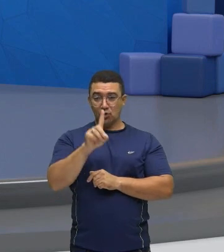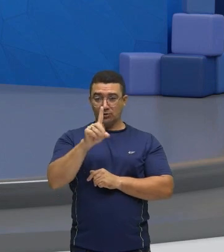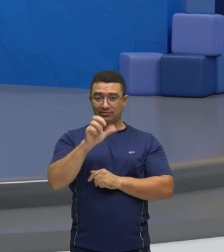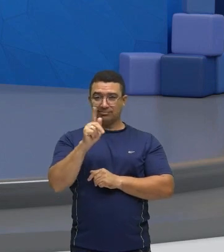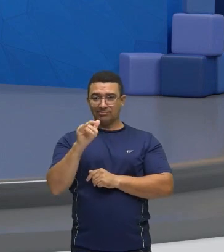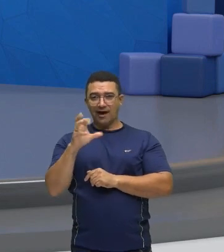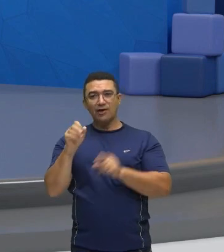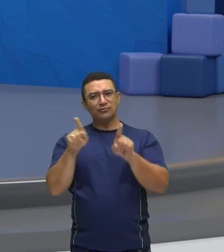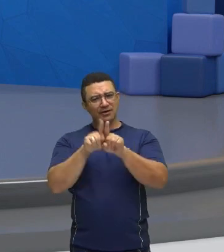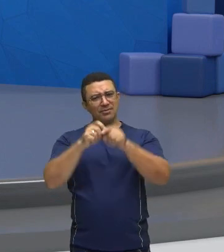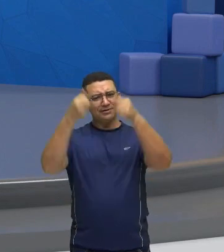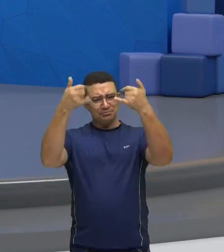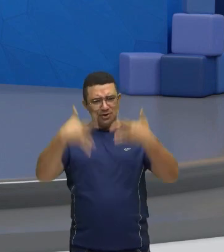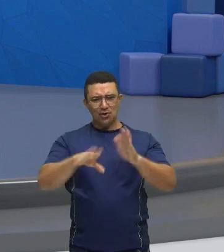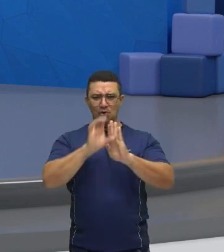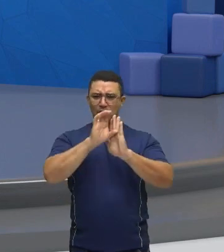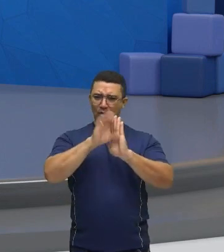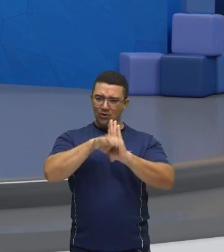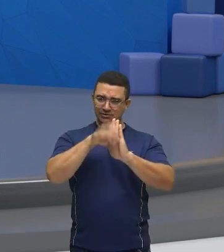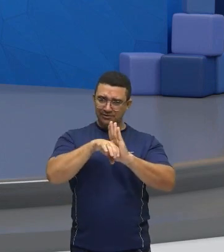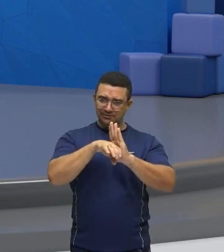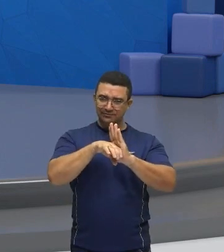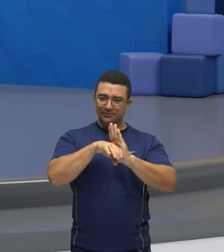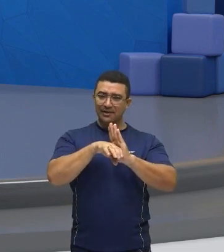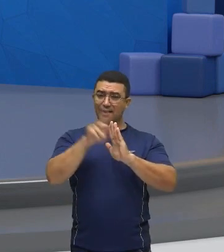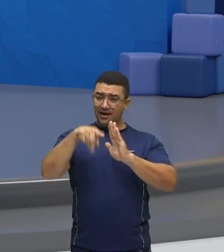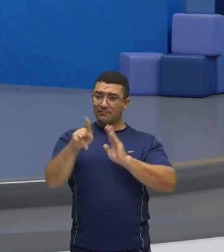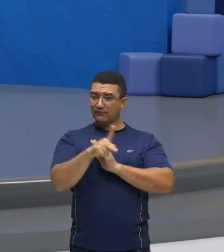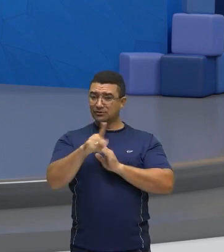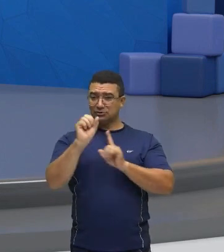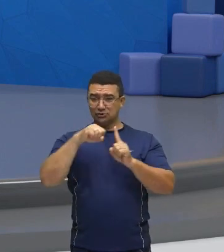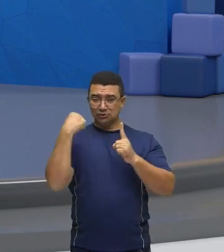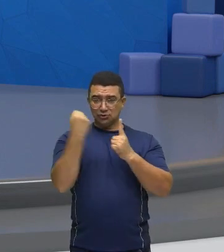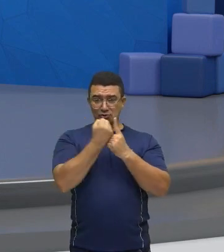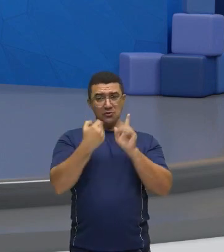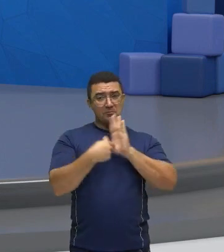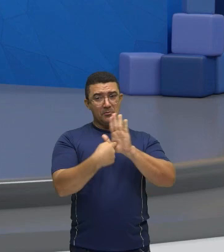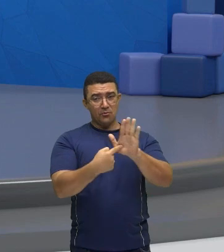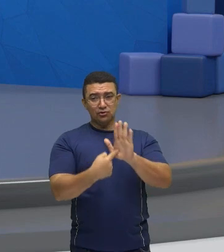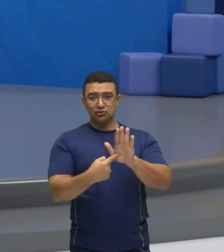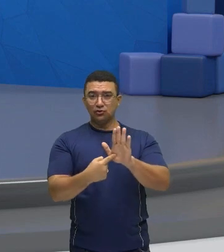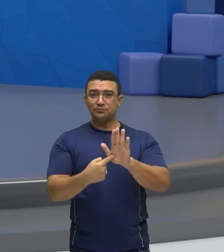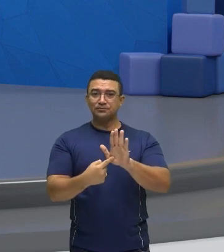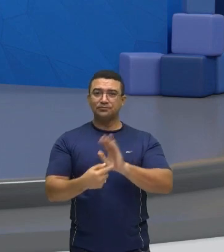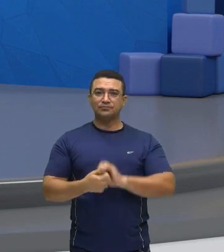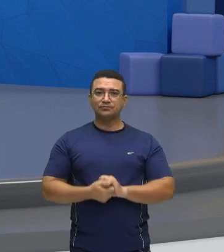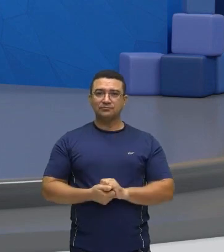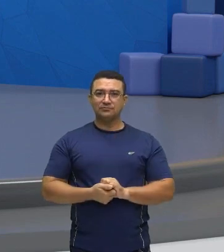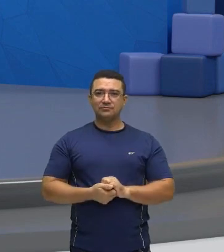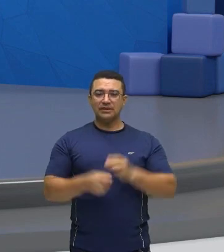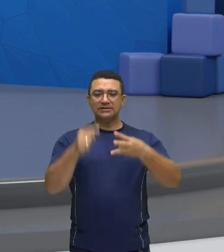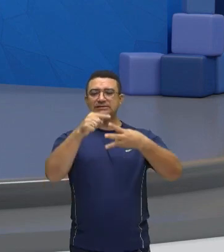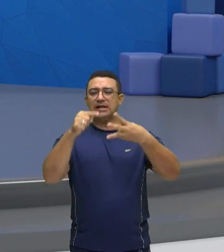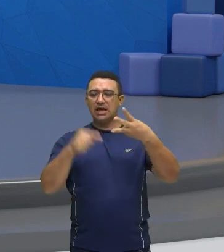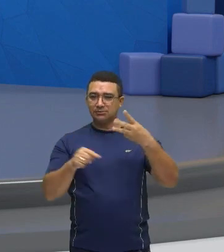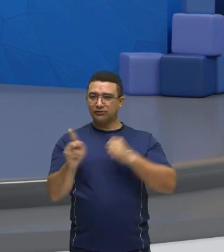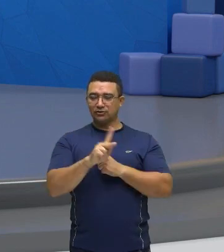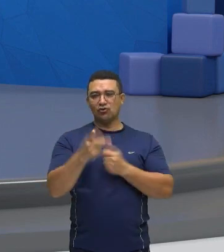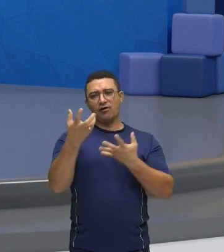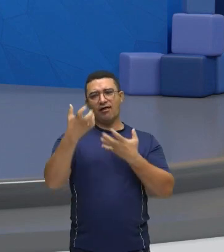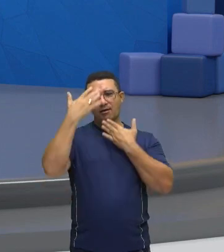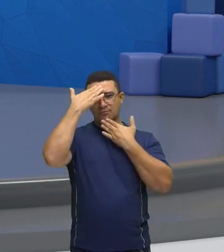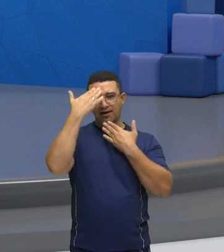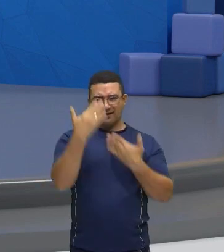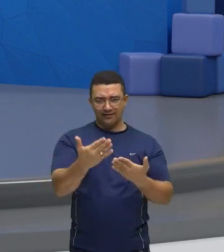enquanto conceito, né, o professor de sociologia, trazendo aí a participação desses 3 professores, a gente